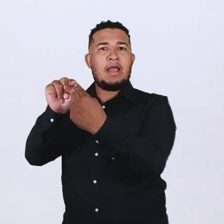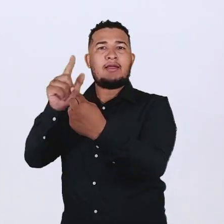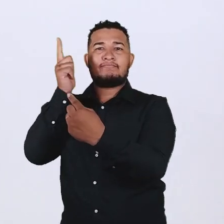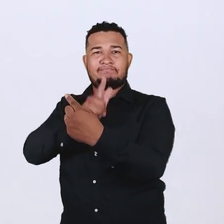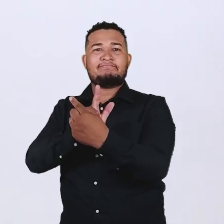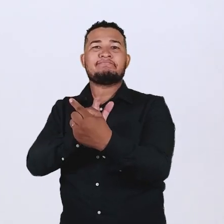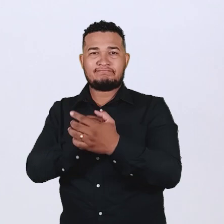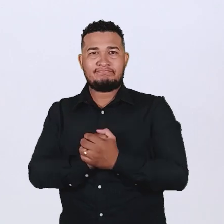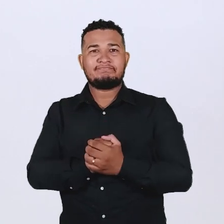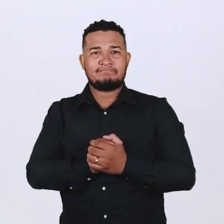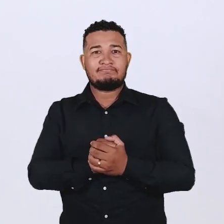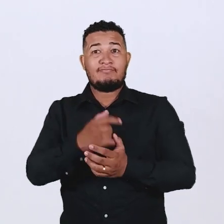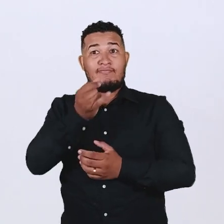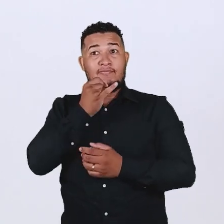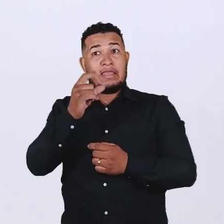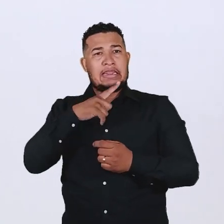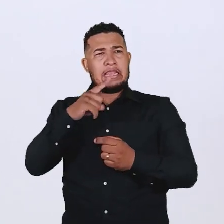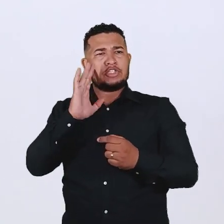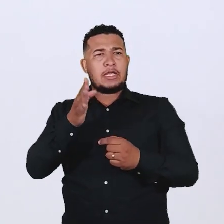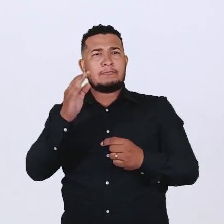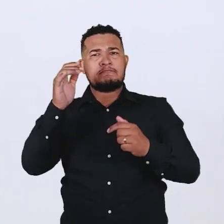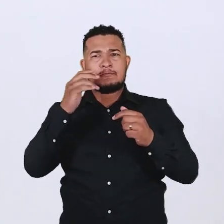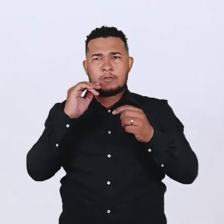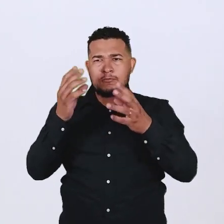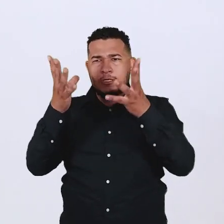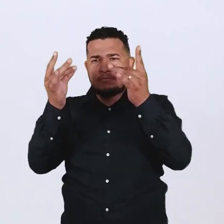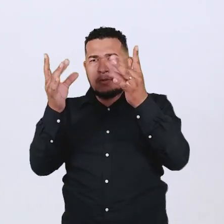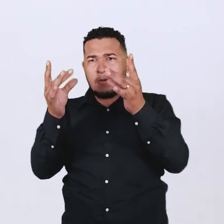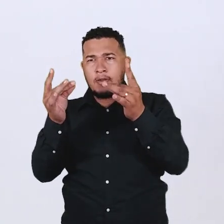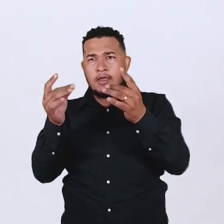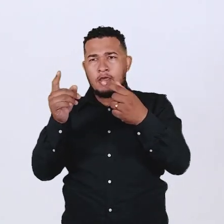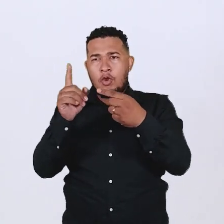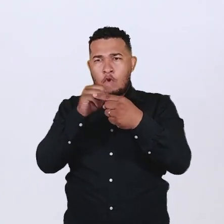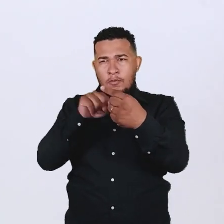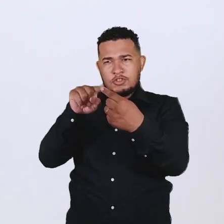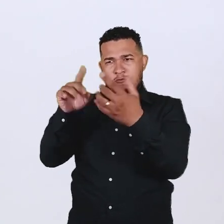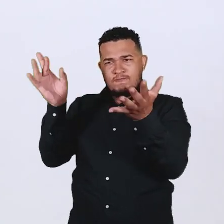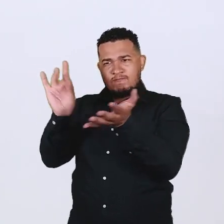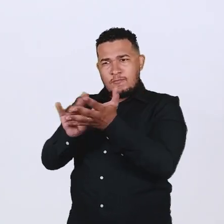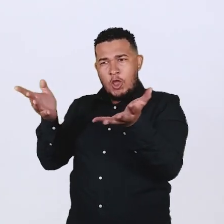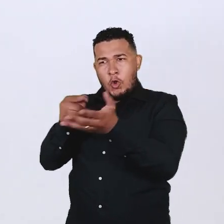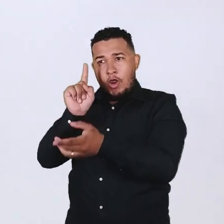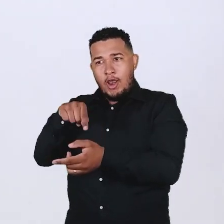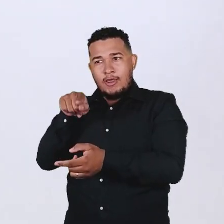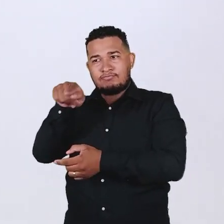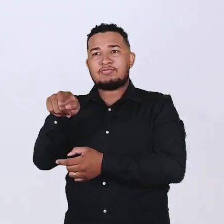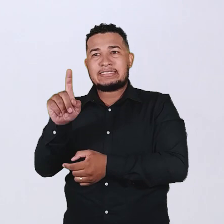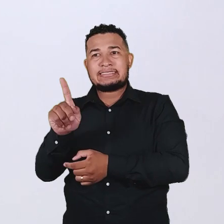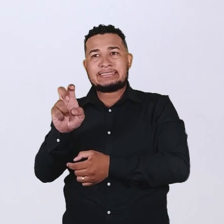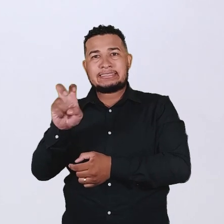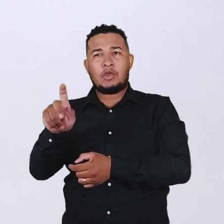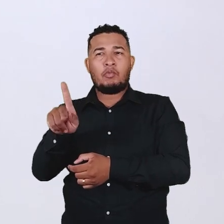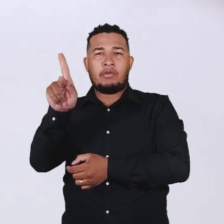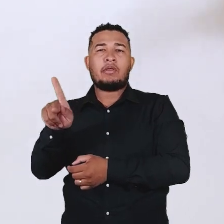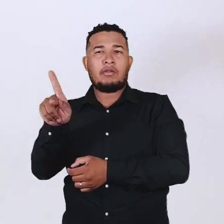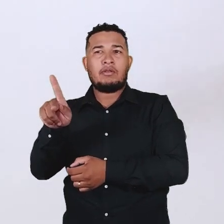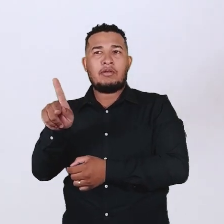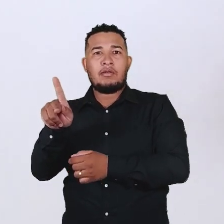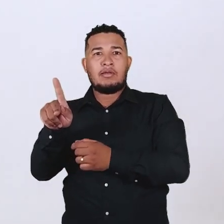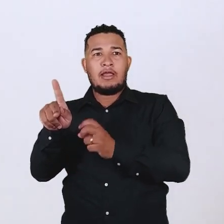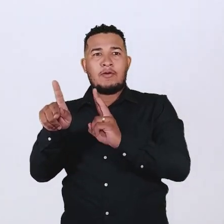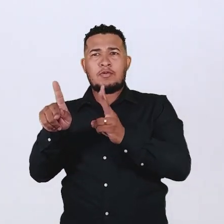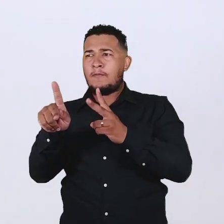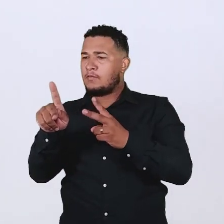marco alcançado para você. Você estipula esse fragmento dessa meta. E quando você chegar a 5 quilos